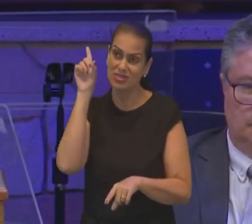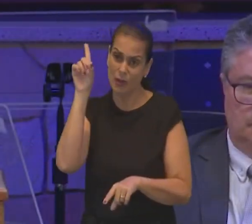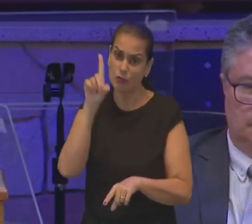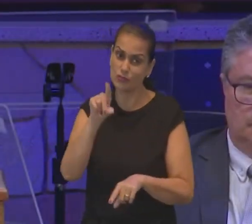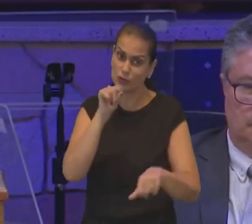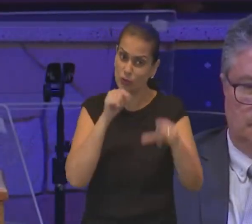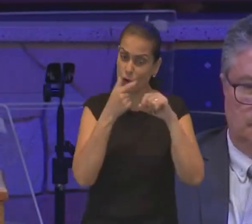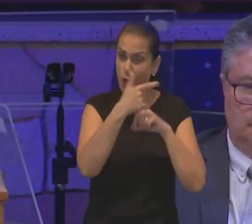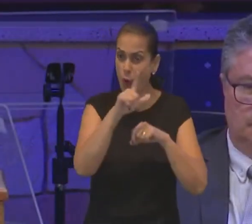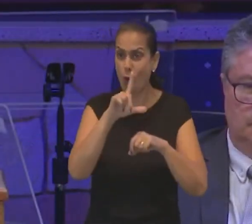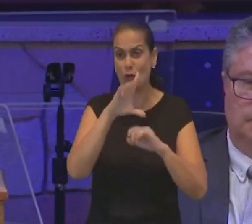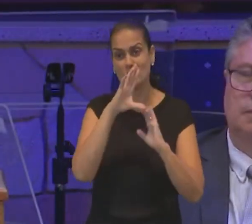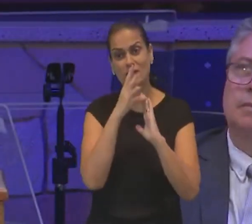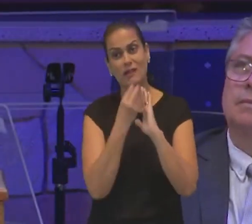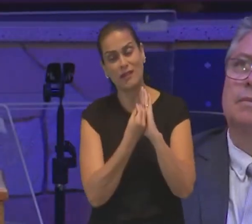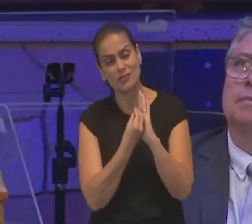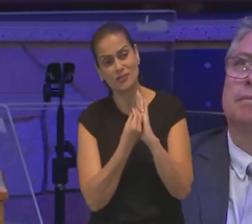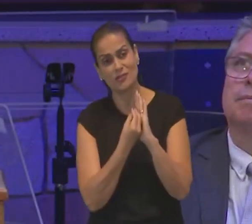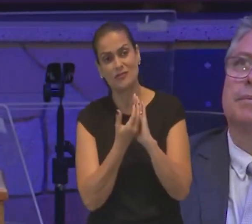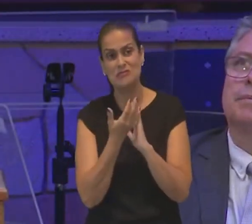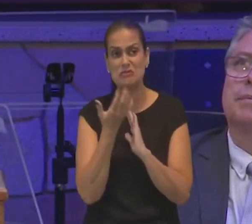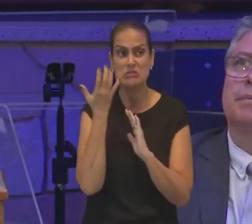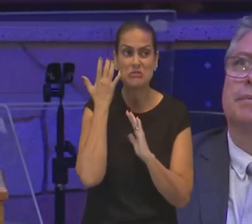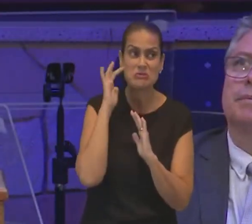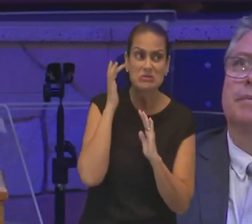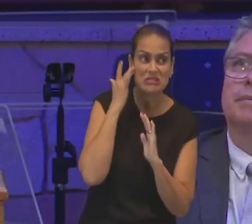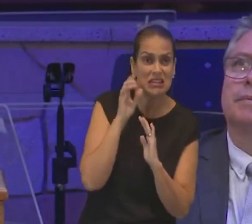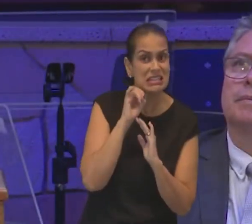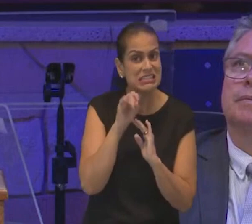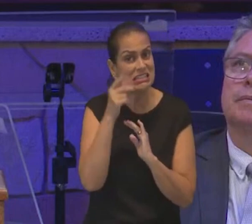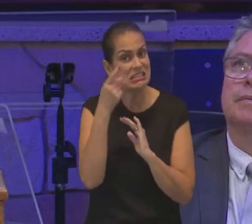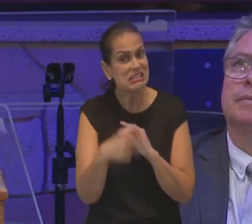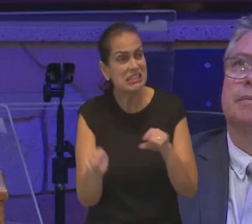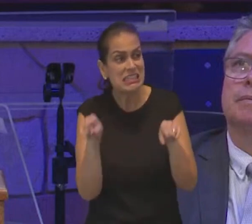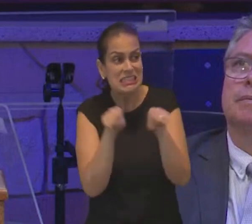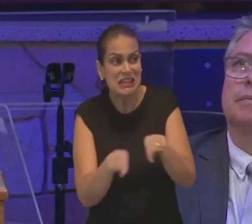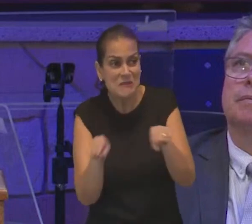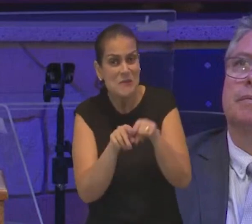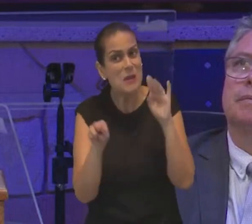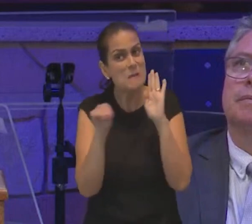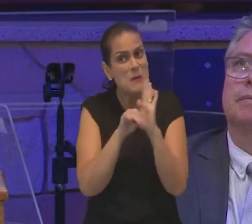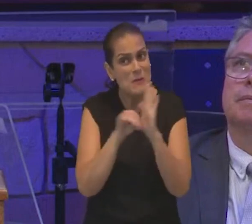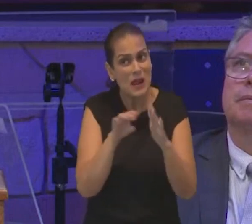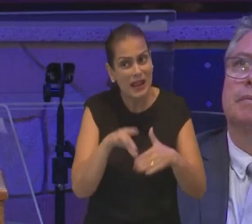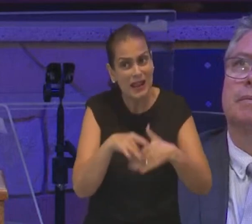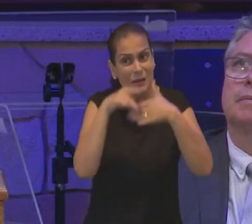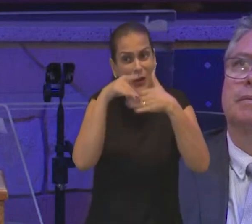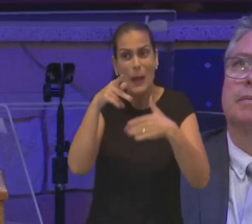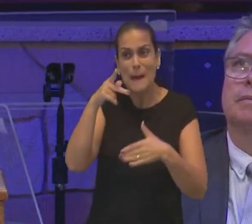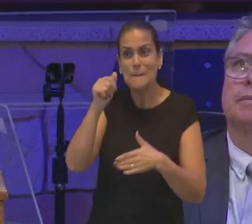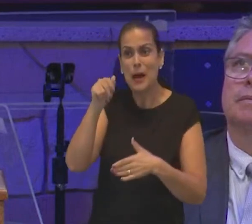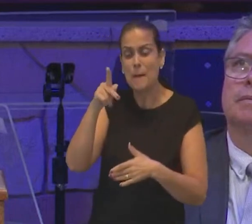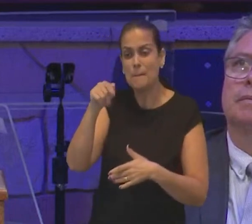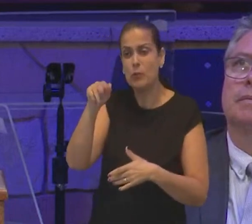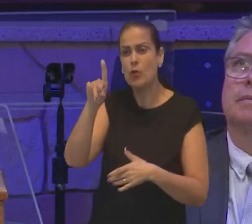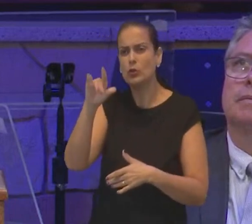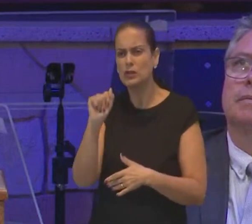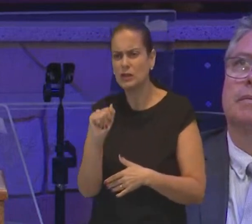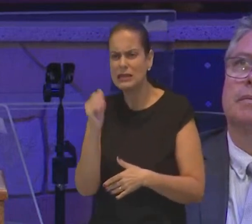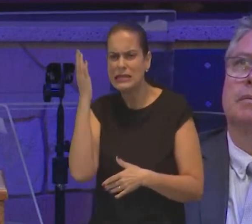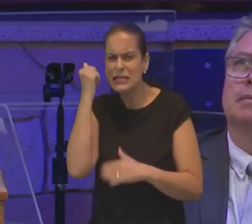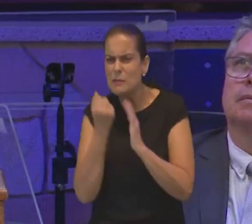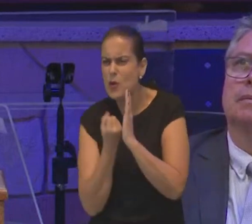igreja, quem sabe não seja essa também, né, para ficar à frente da Papuda. Os irmãos têm notícia de